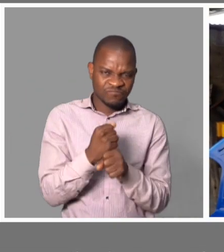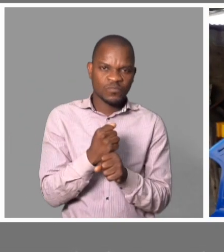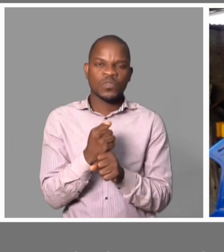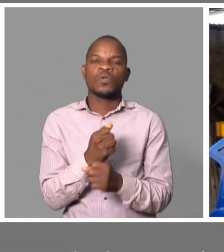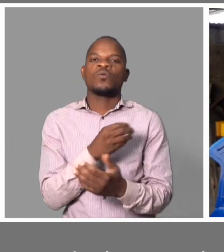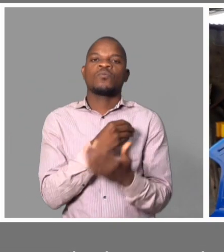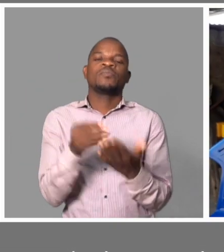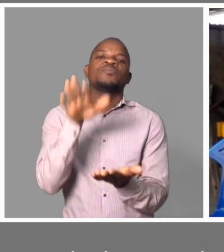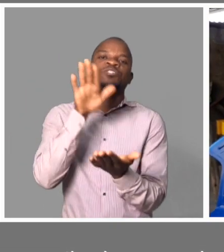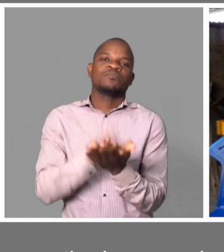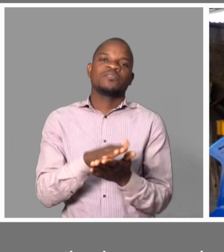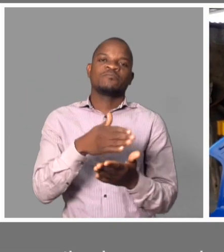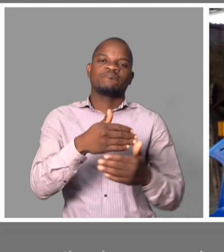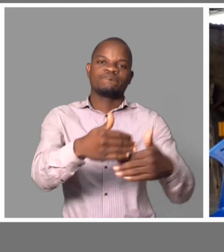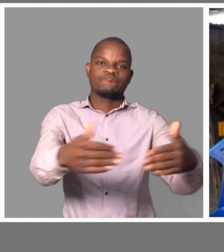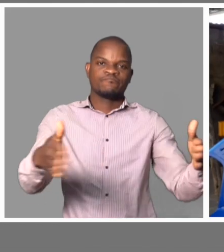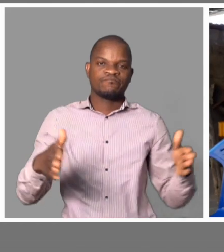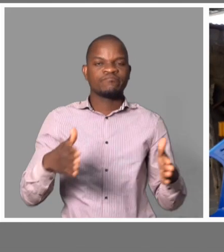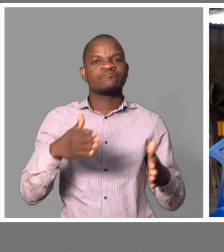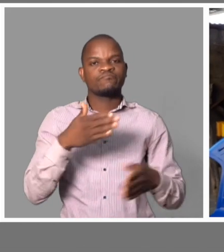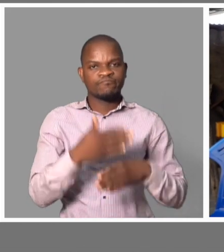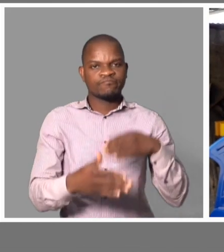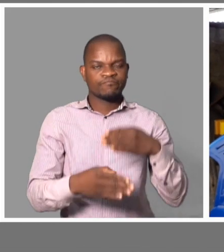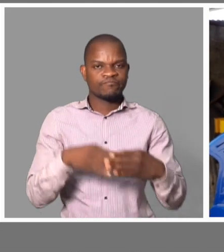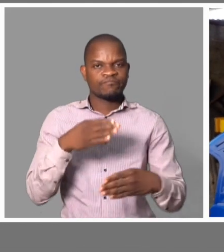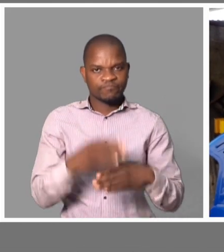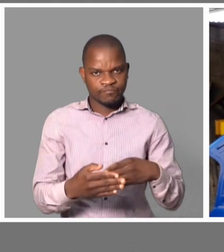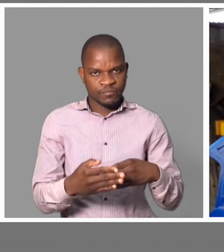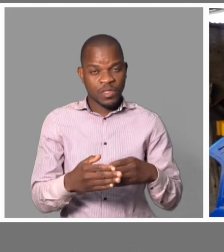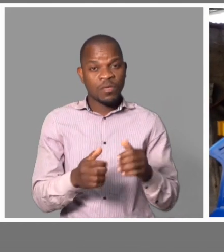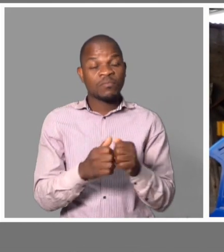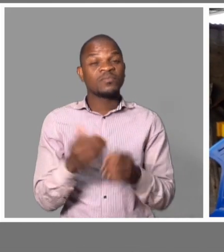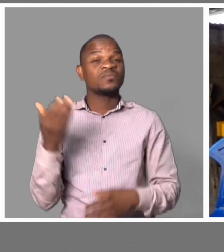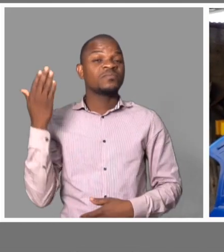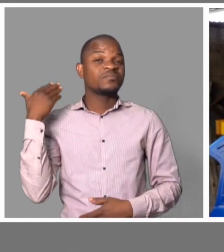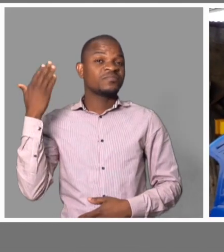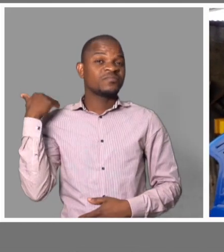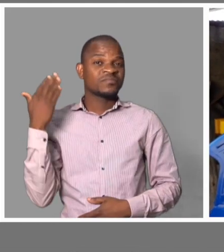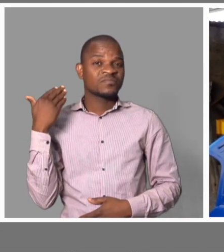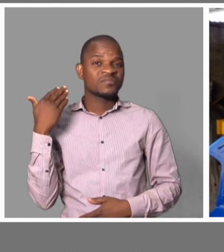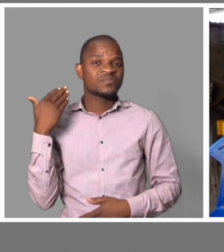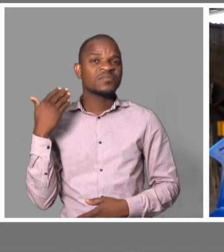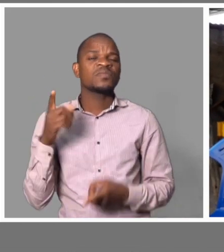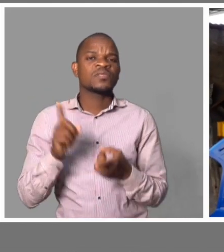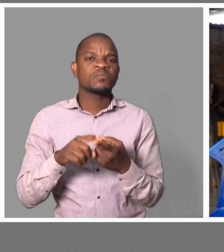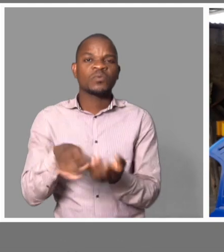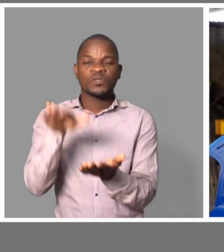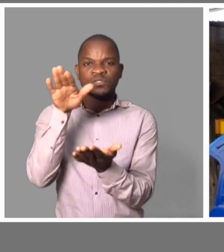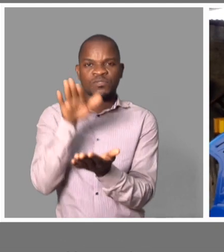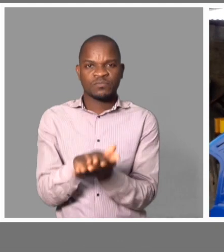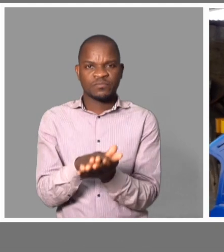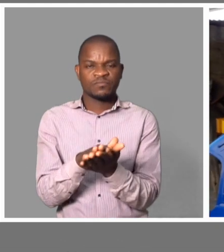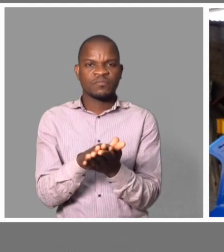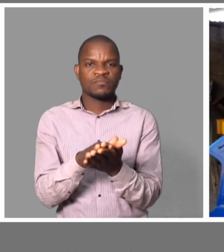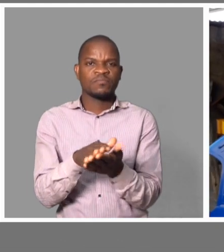eu consegui comprar esse espaço. Até aí que eu continuei, empreendendo, empreendendo. Nessa altura, até, sítio,